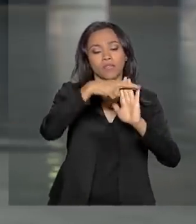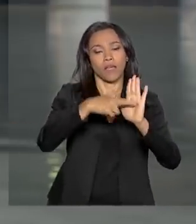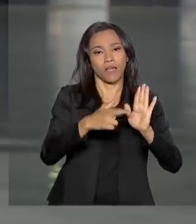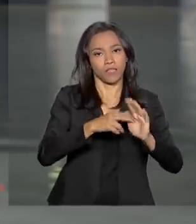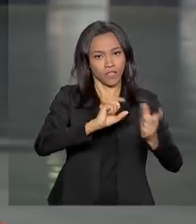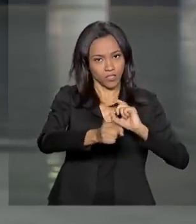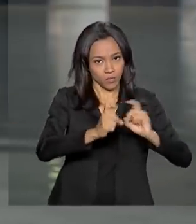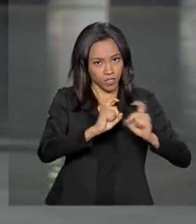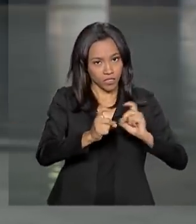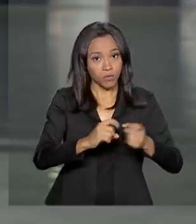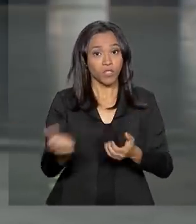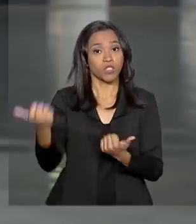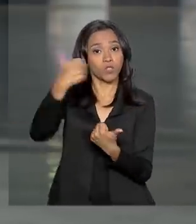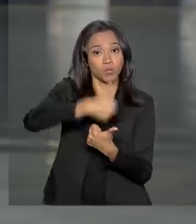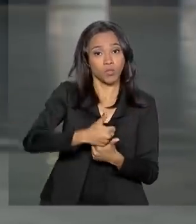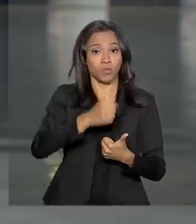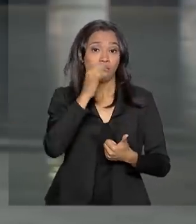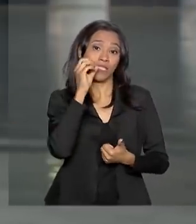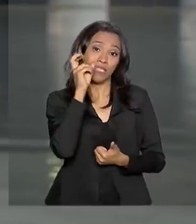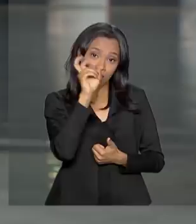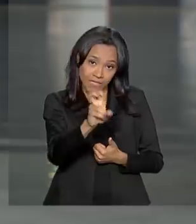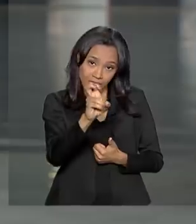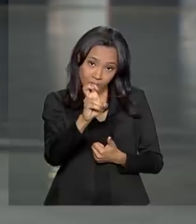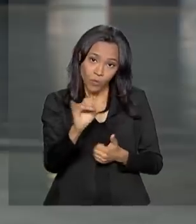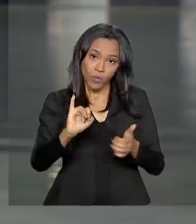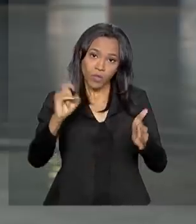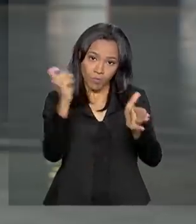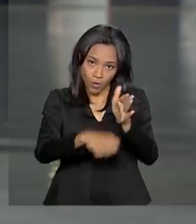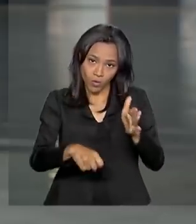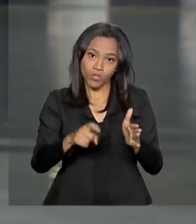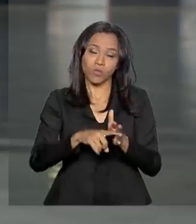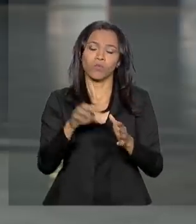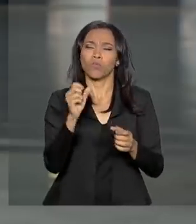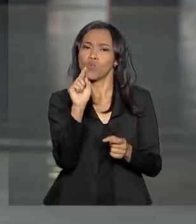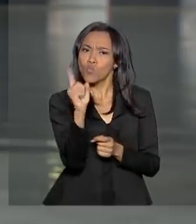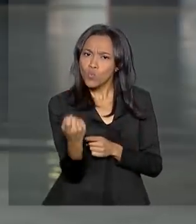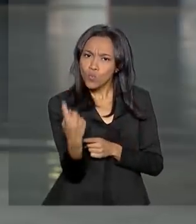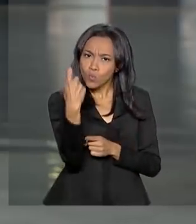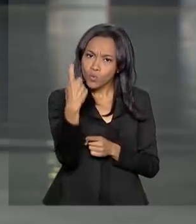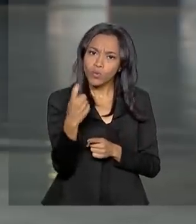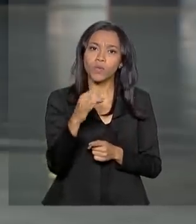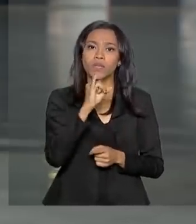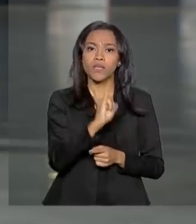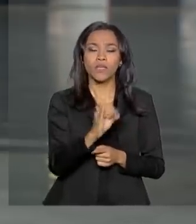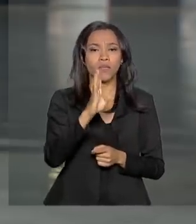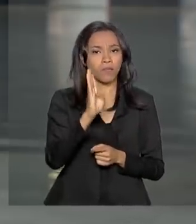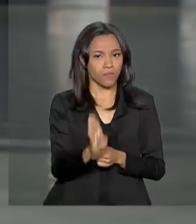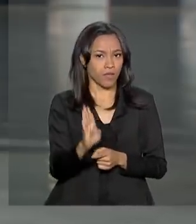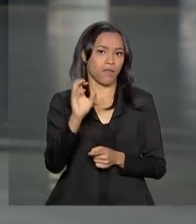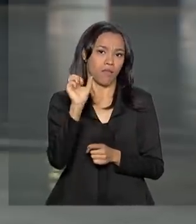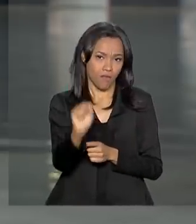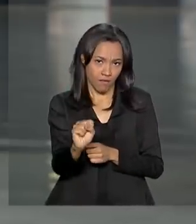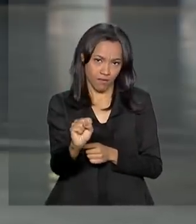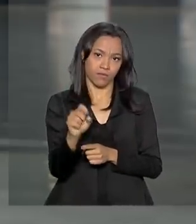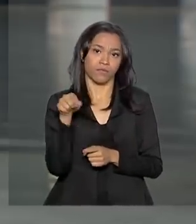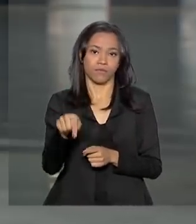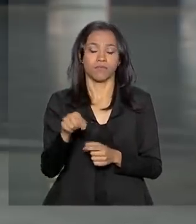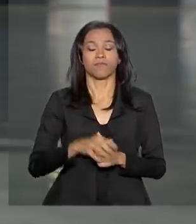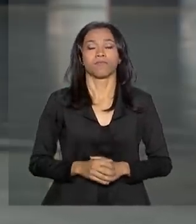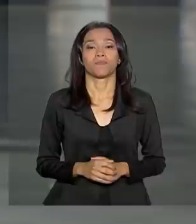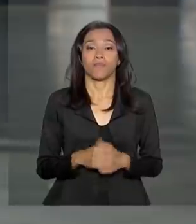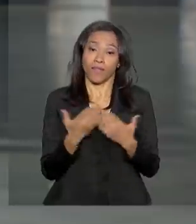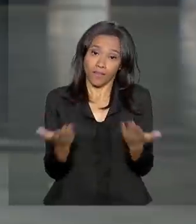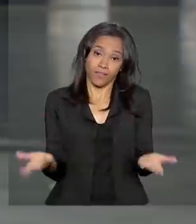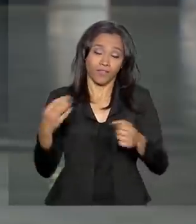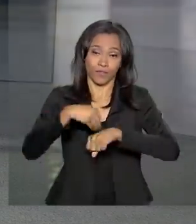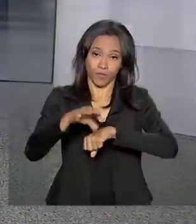substitui 5 impostos por um único tributo, seria o IBS, o Imposto sobre Operações com Bens e Serviços. É